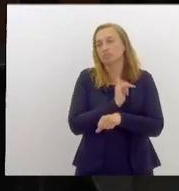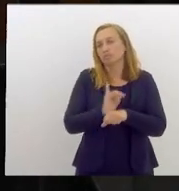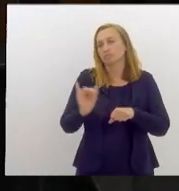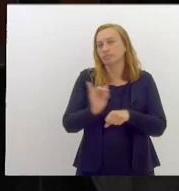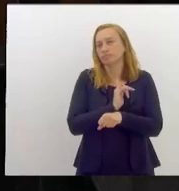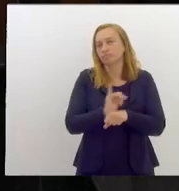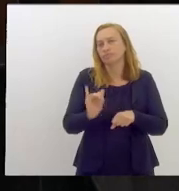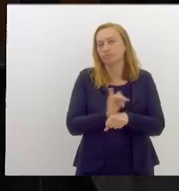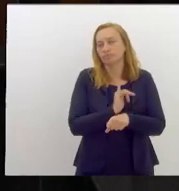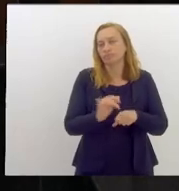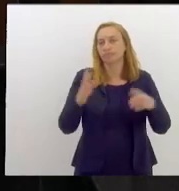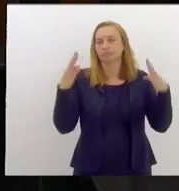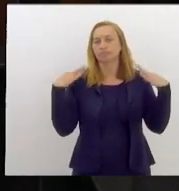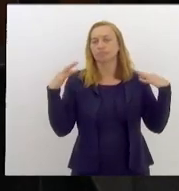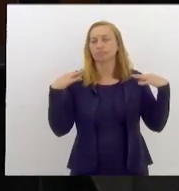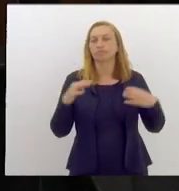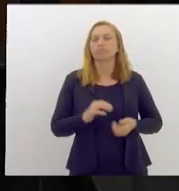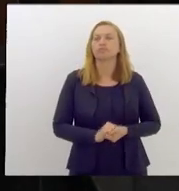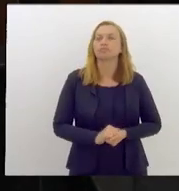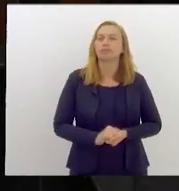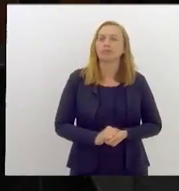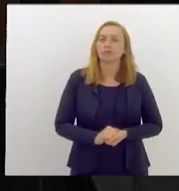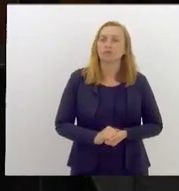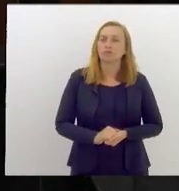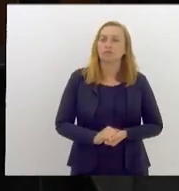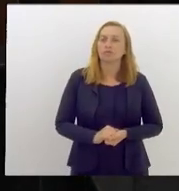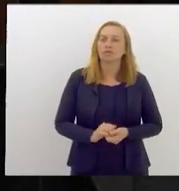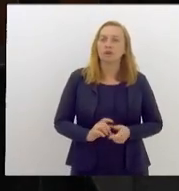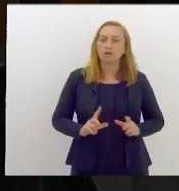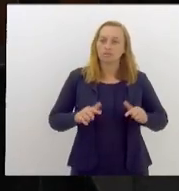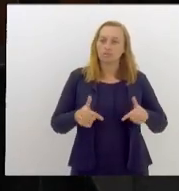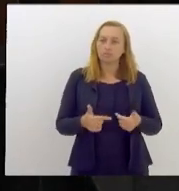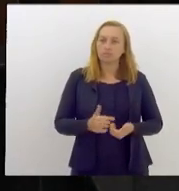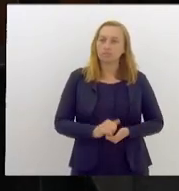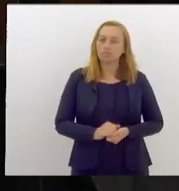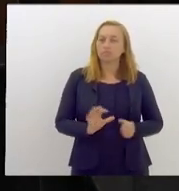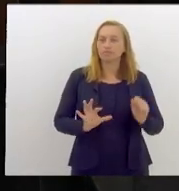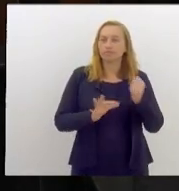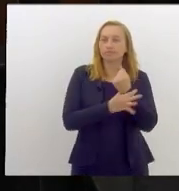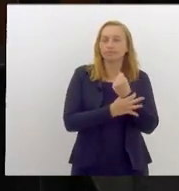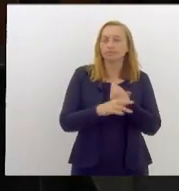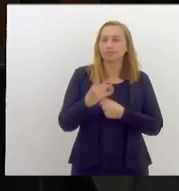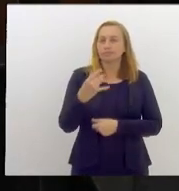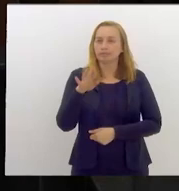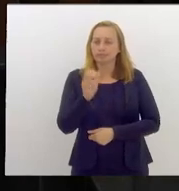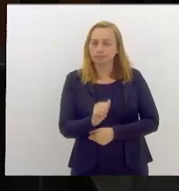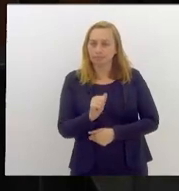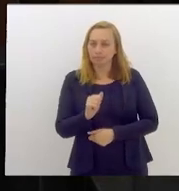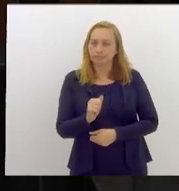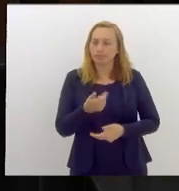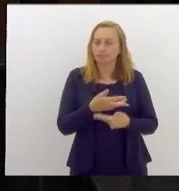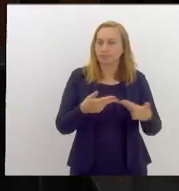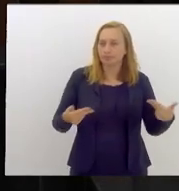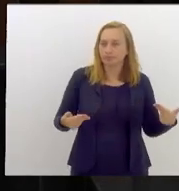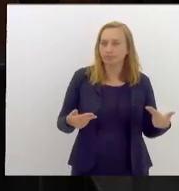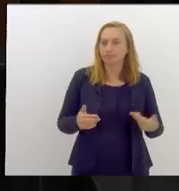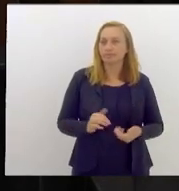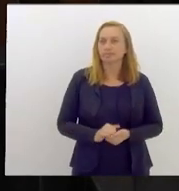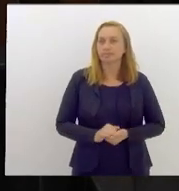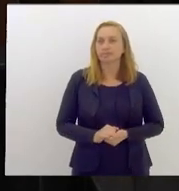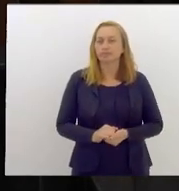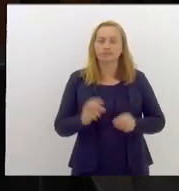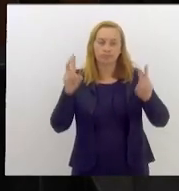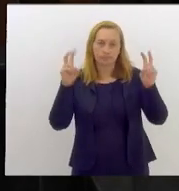ao turismo que pode ser articular ações de segurança hídrica a uma série